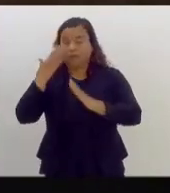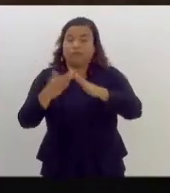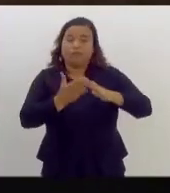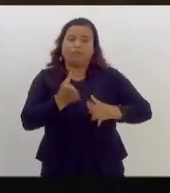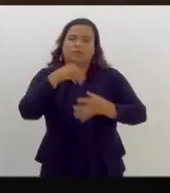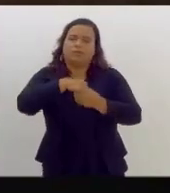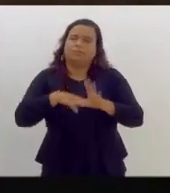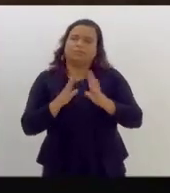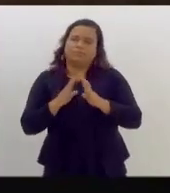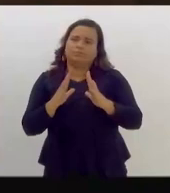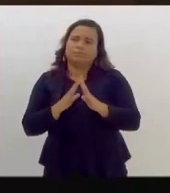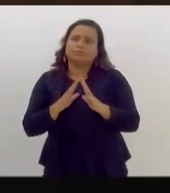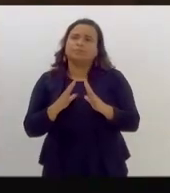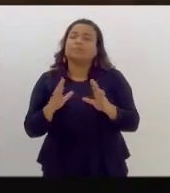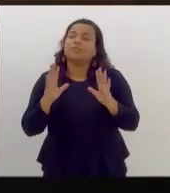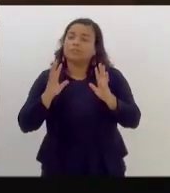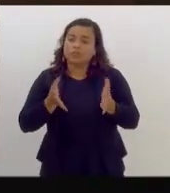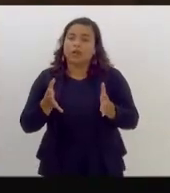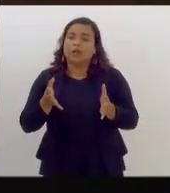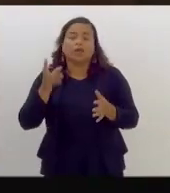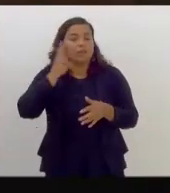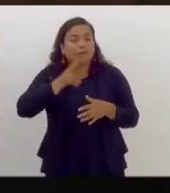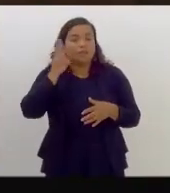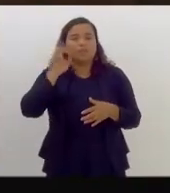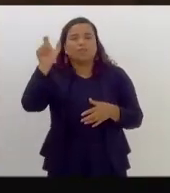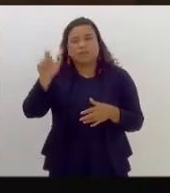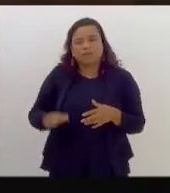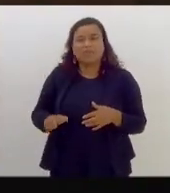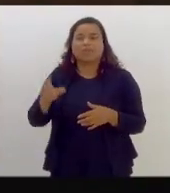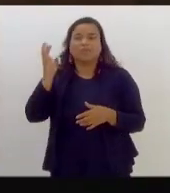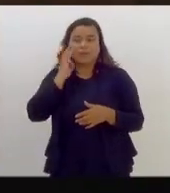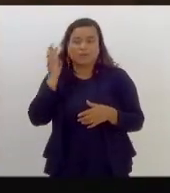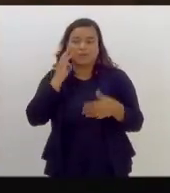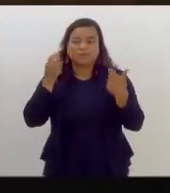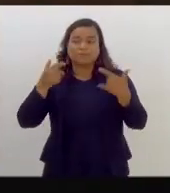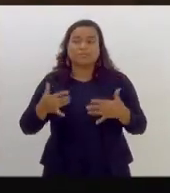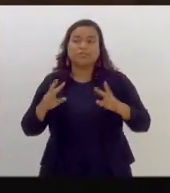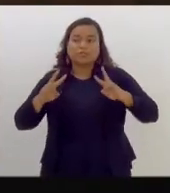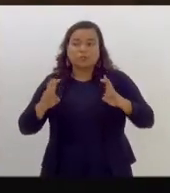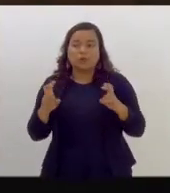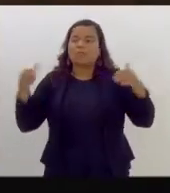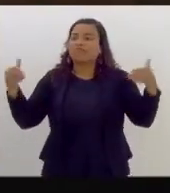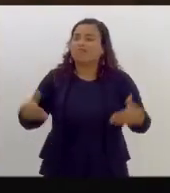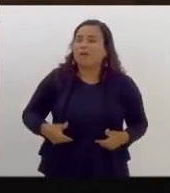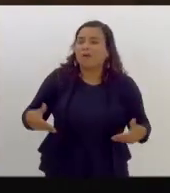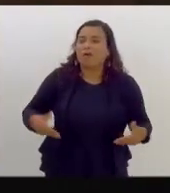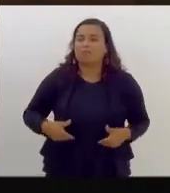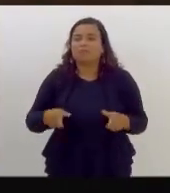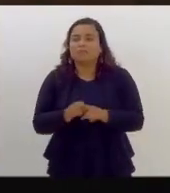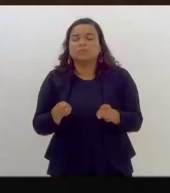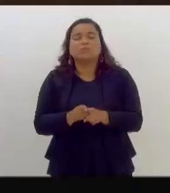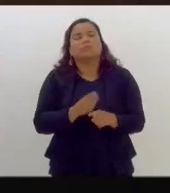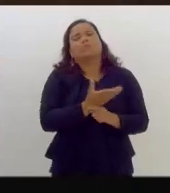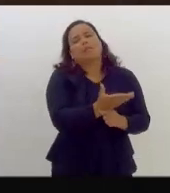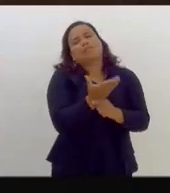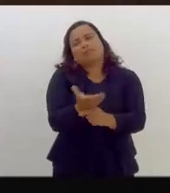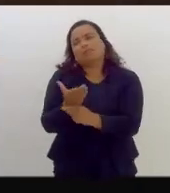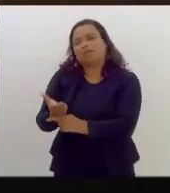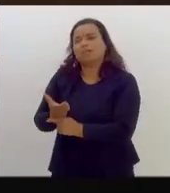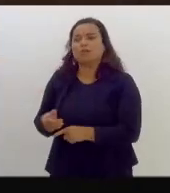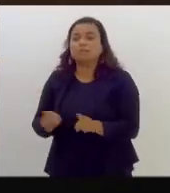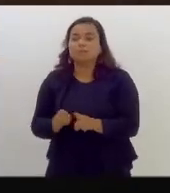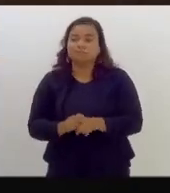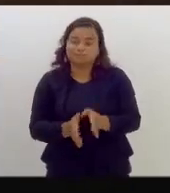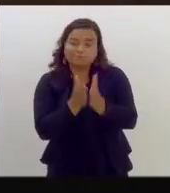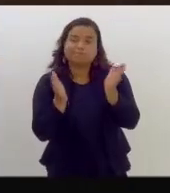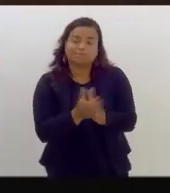favelas. Já nos lembrou aqui o deputado Valdeque Carneiro com relação à fome, à miserabilidade, à